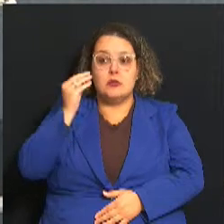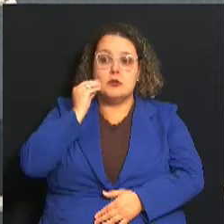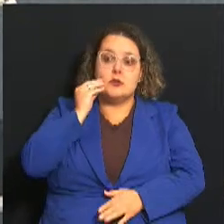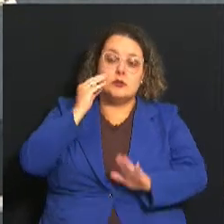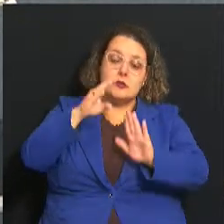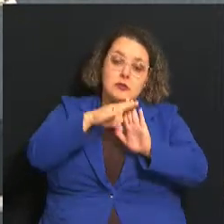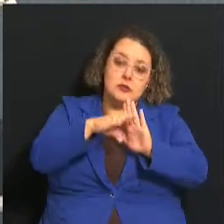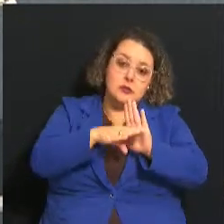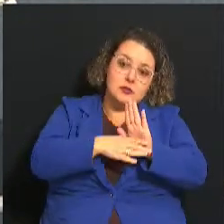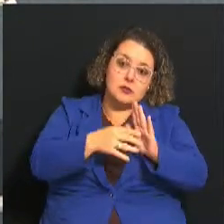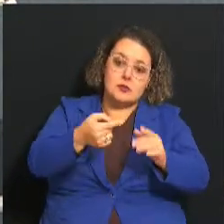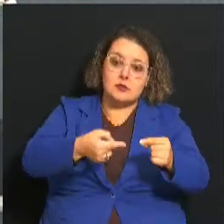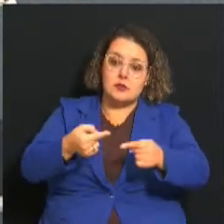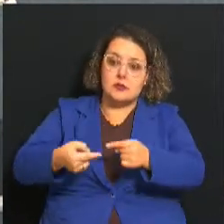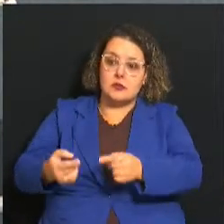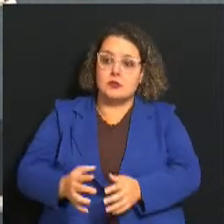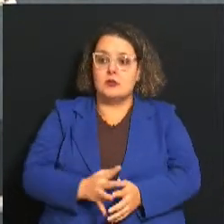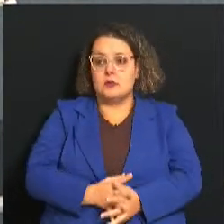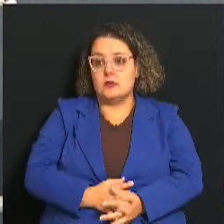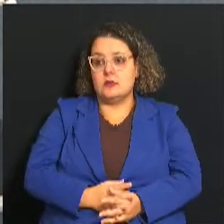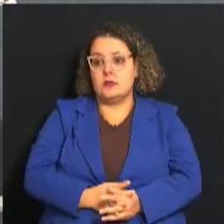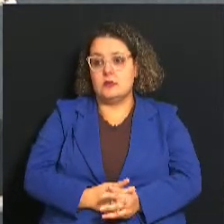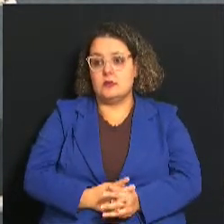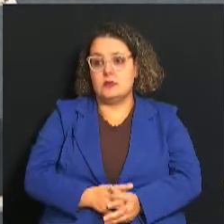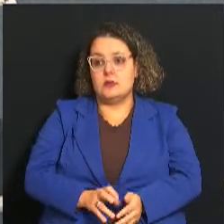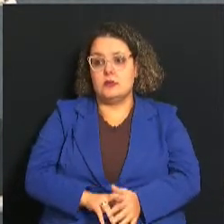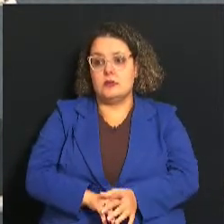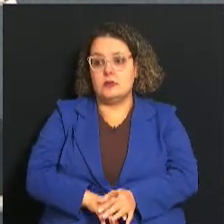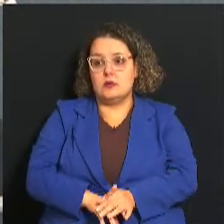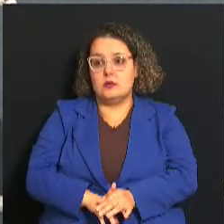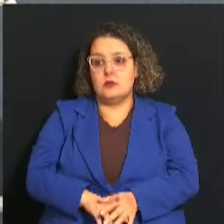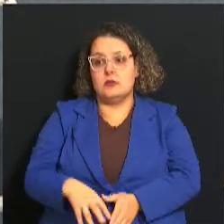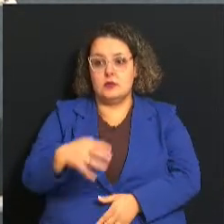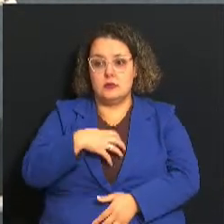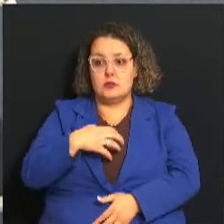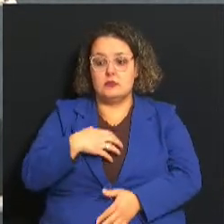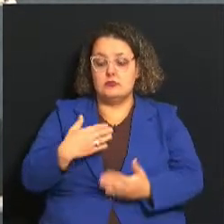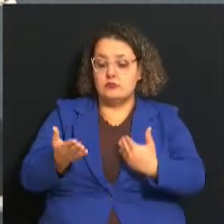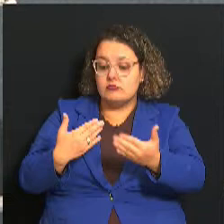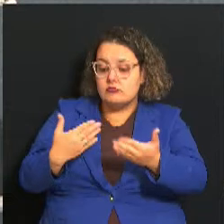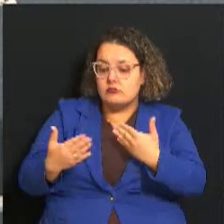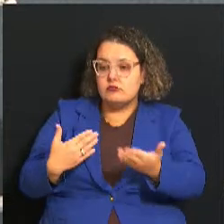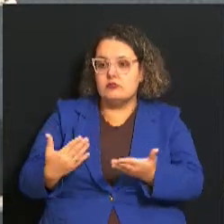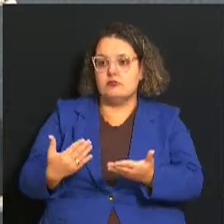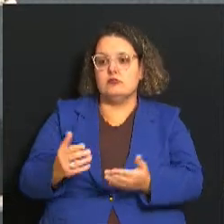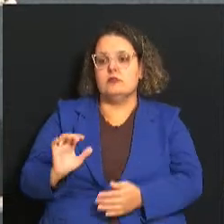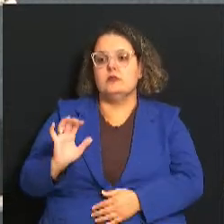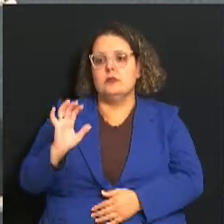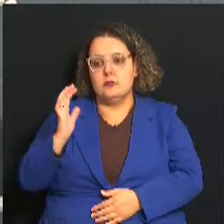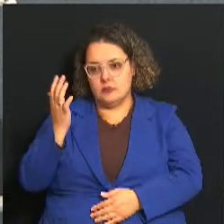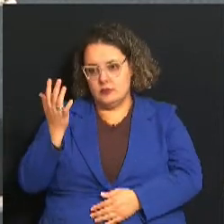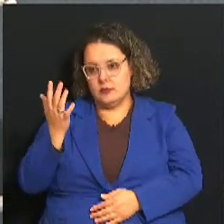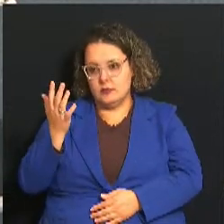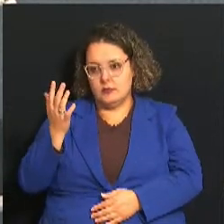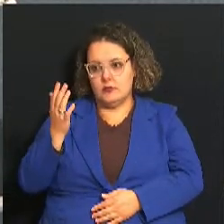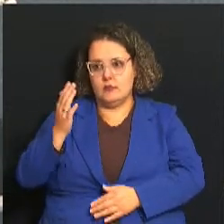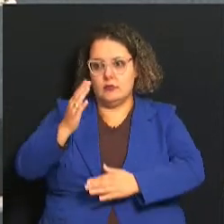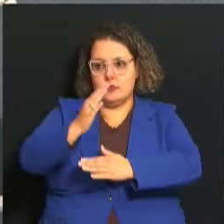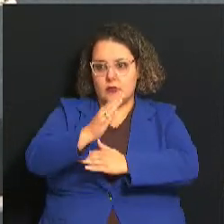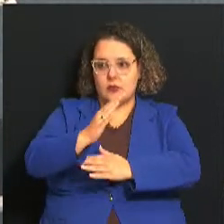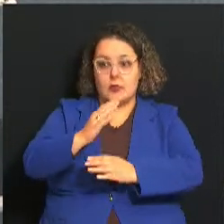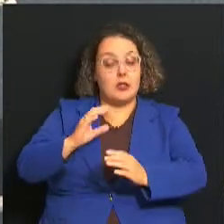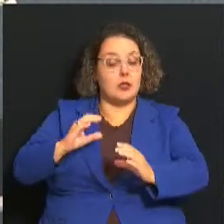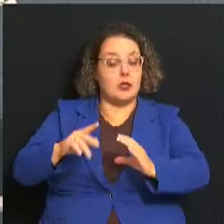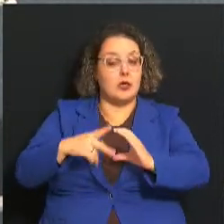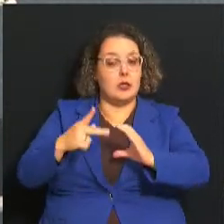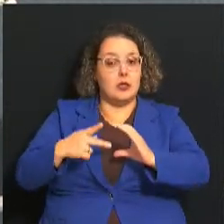discussão de modo análogo ao que acontece na Câmara Federal, que tem